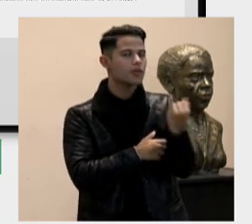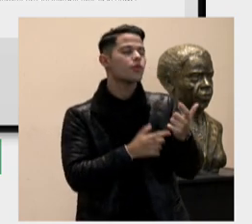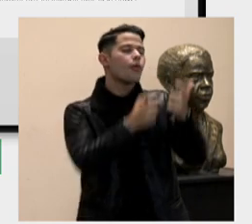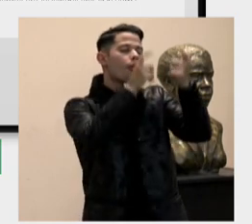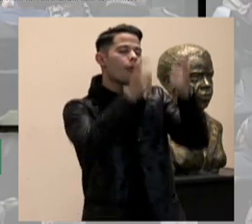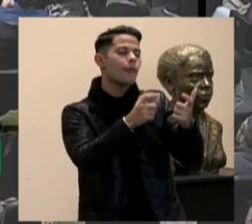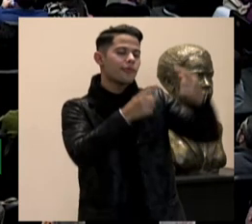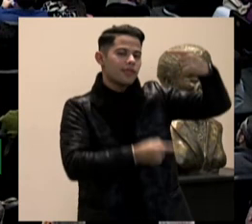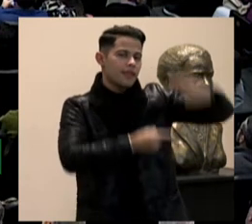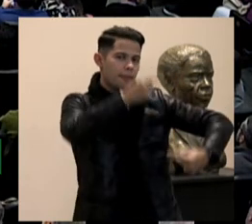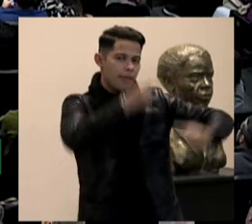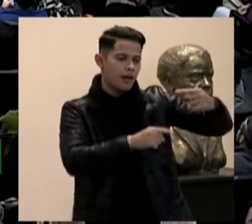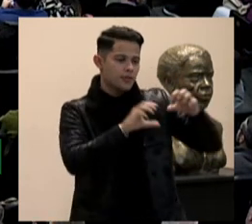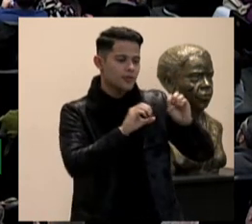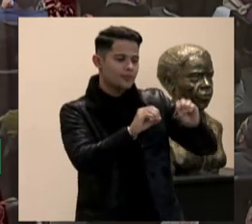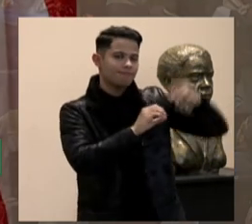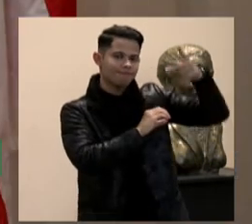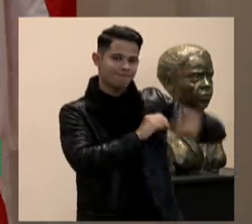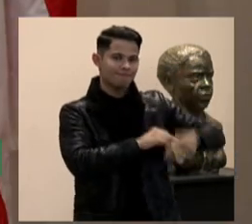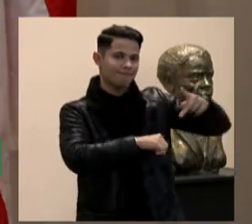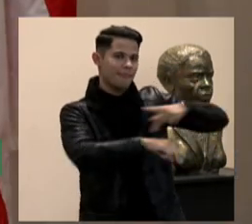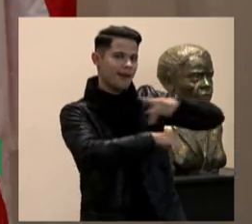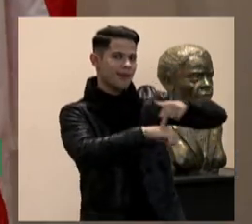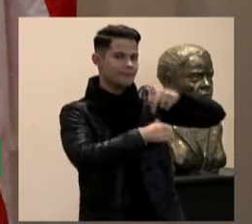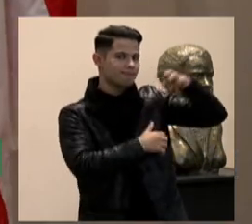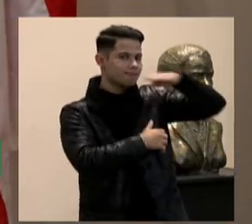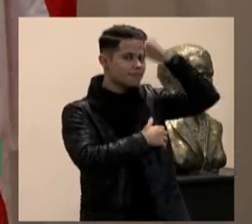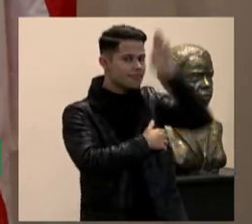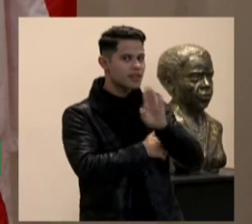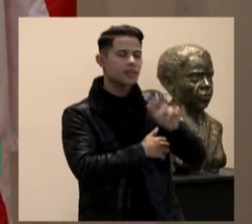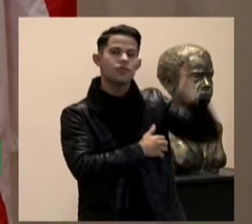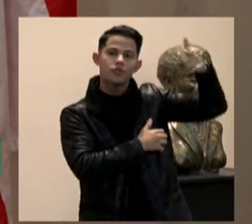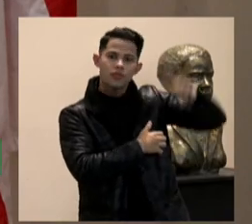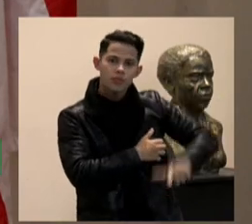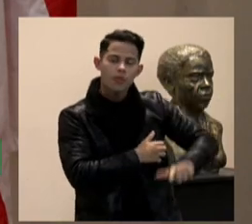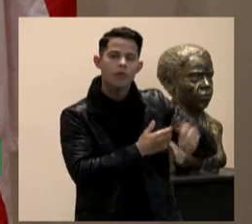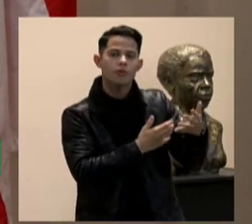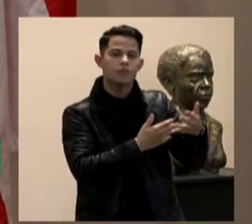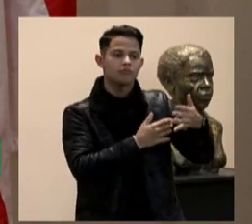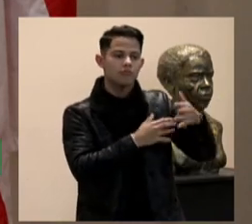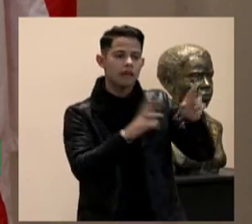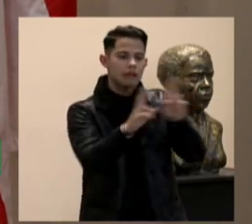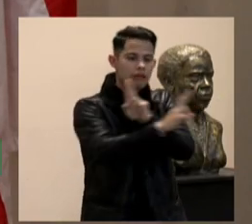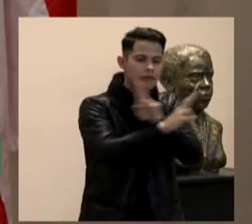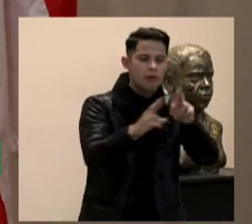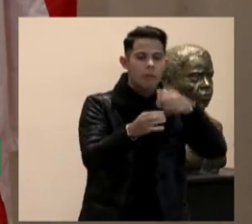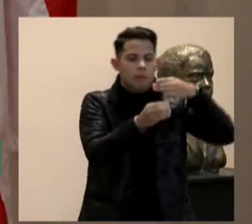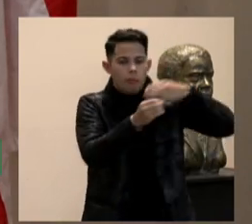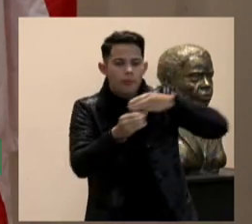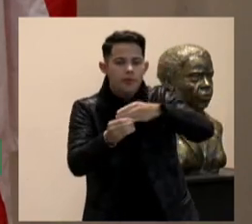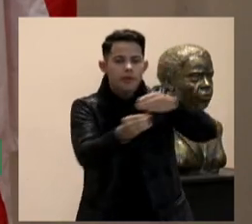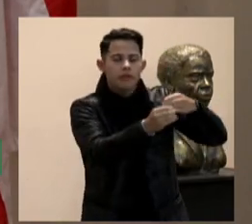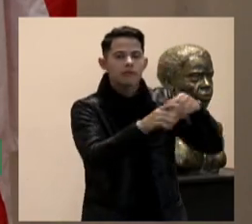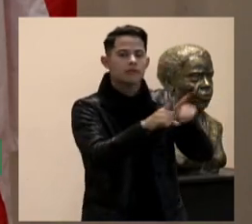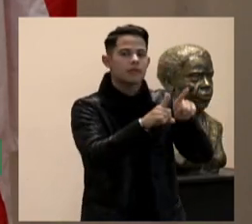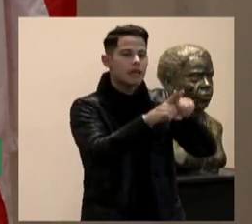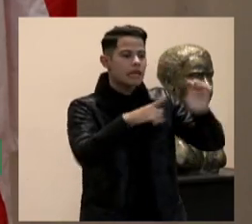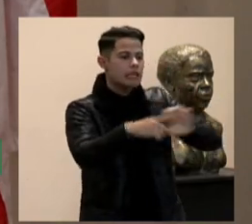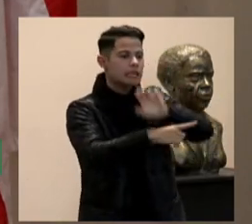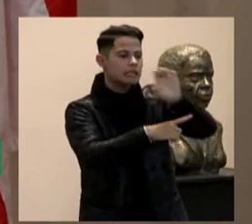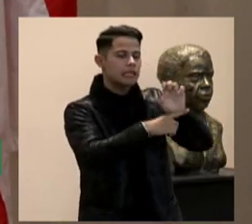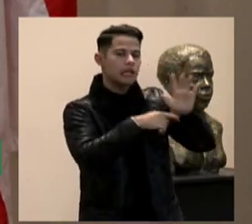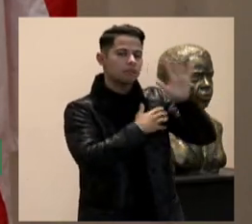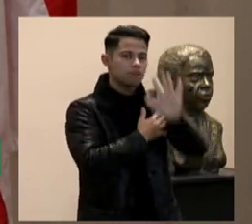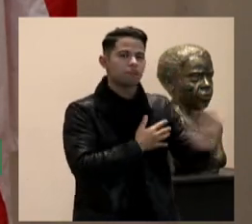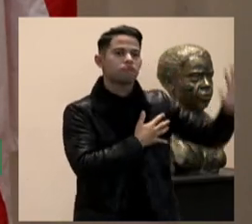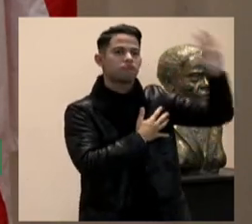debate educacional desse país, mais uma vez falando aqui para os dirigentes municipais e estaduais, a ideia de que